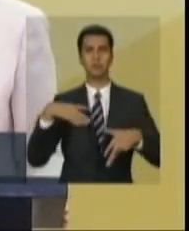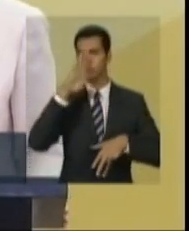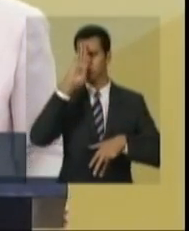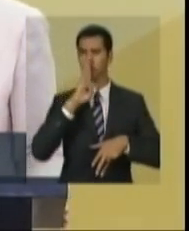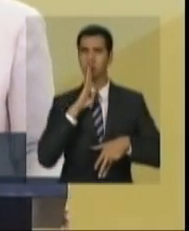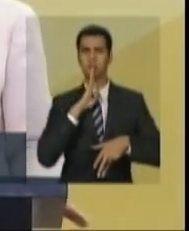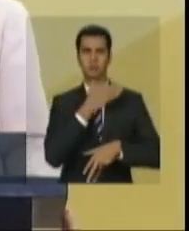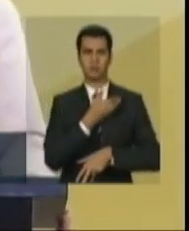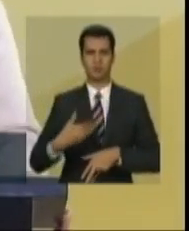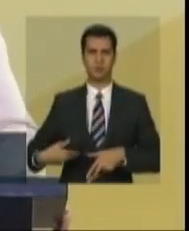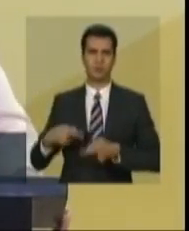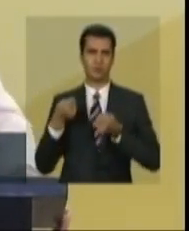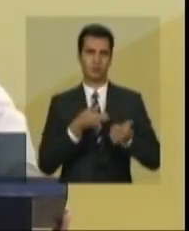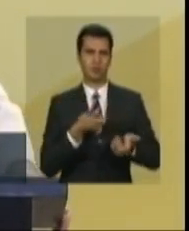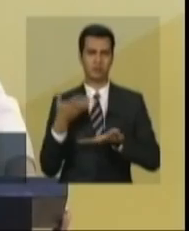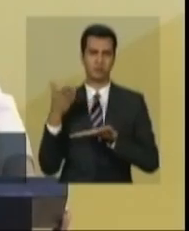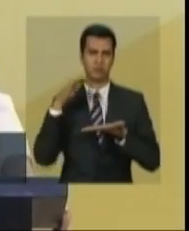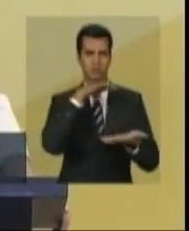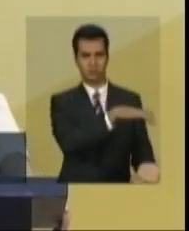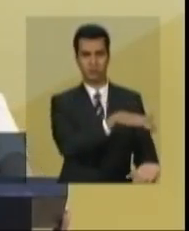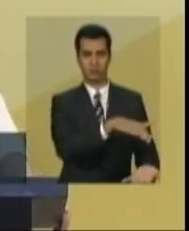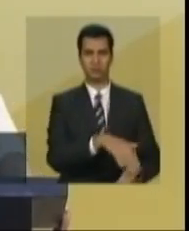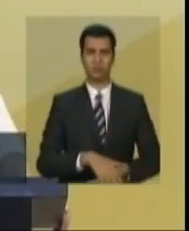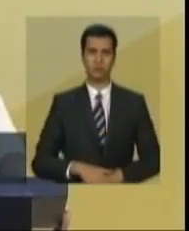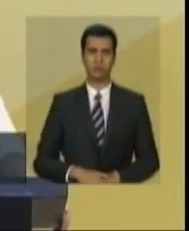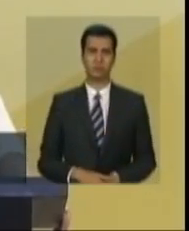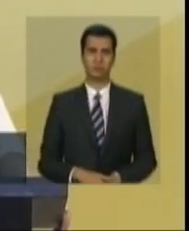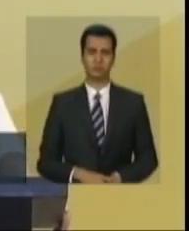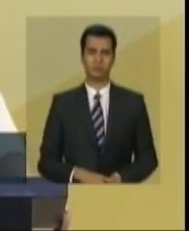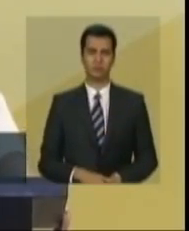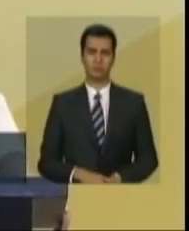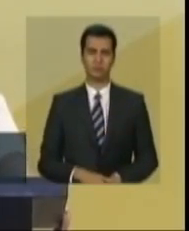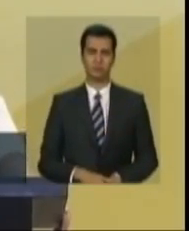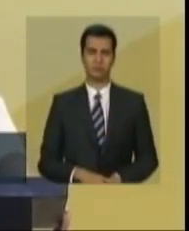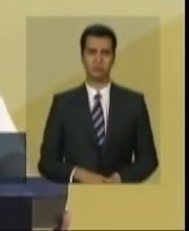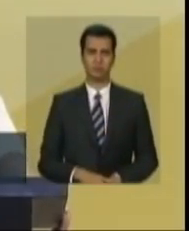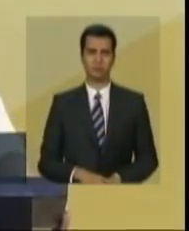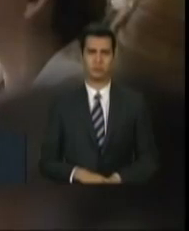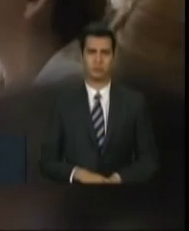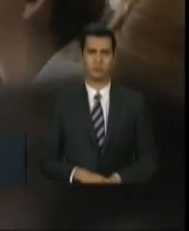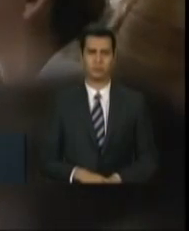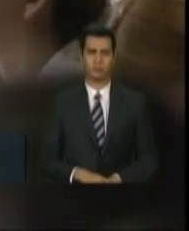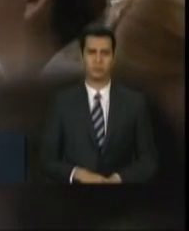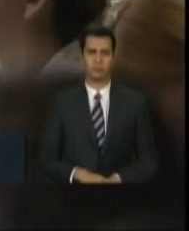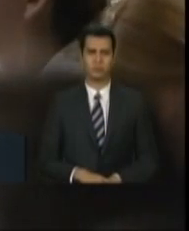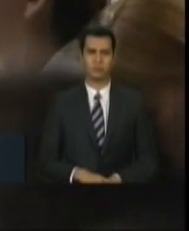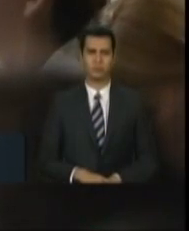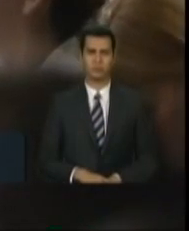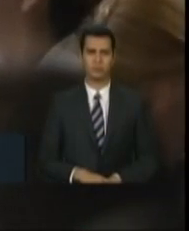pelo governo. Tudo isso perto...